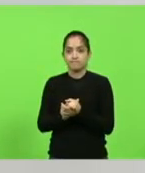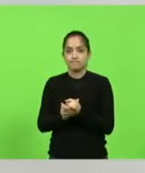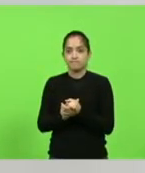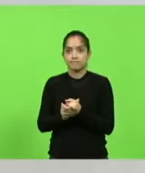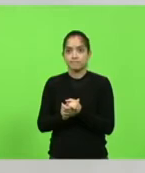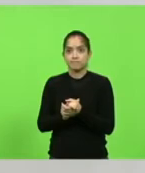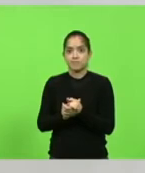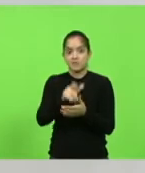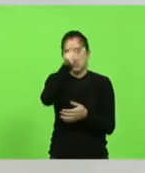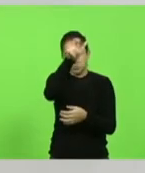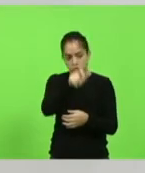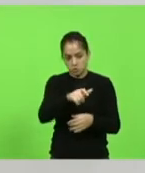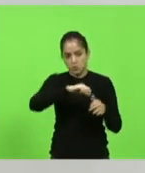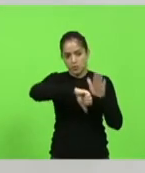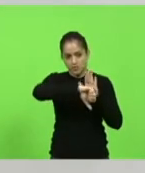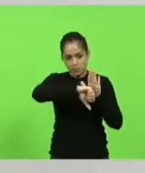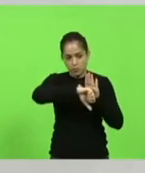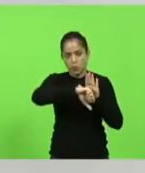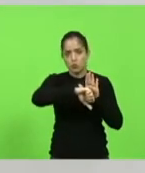um criminoso assassino